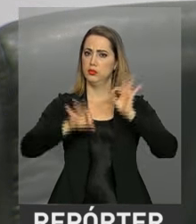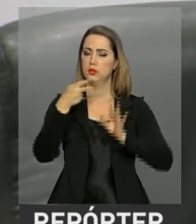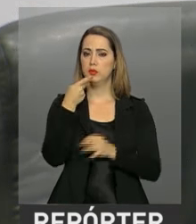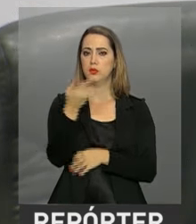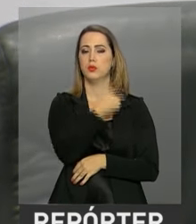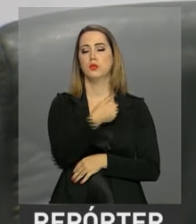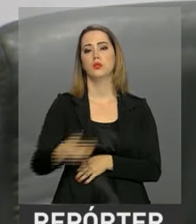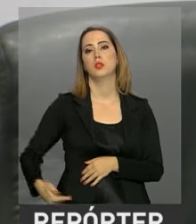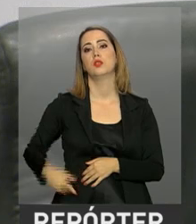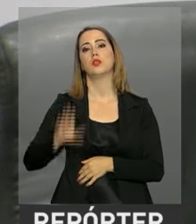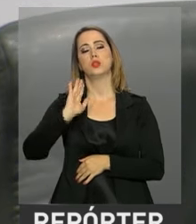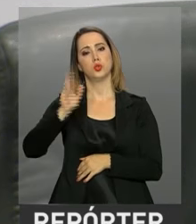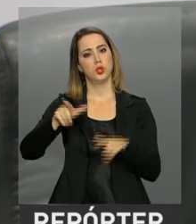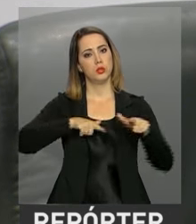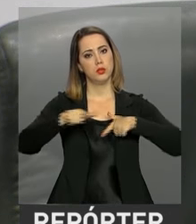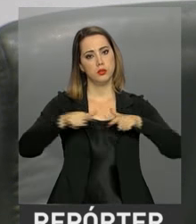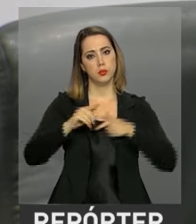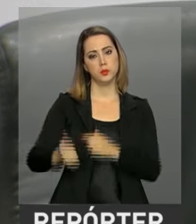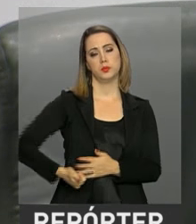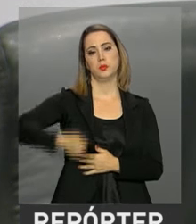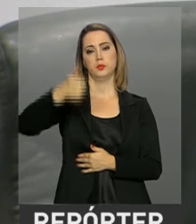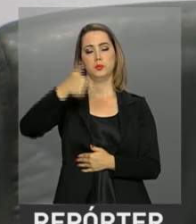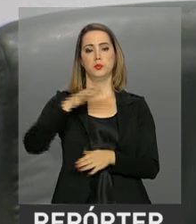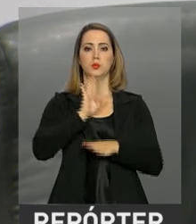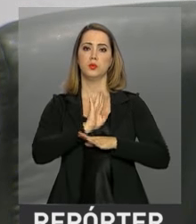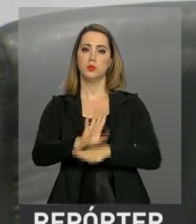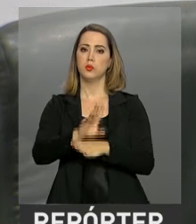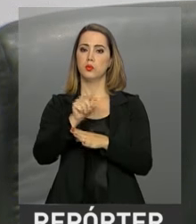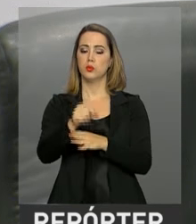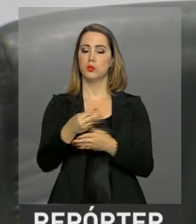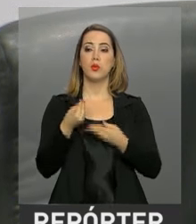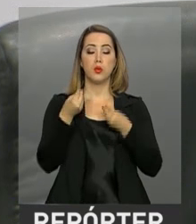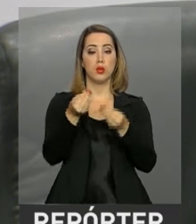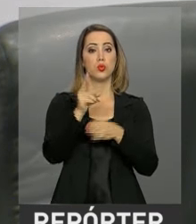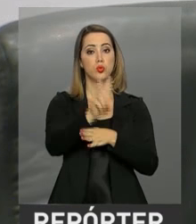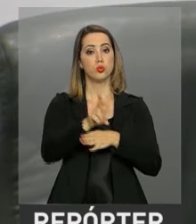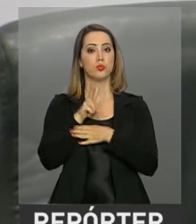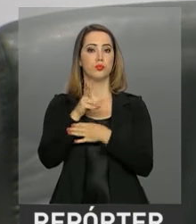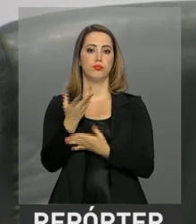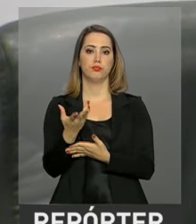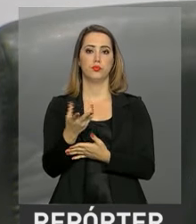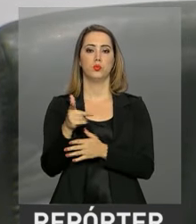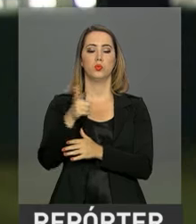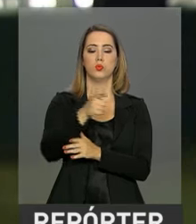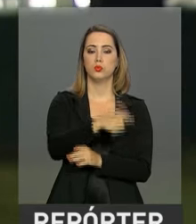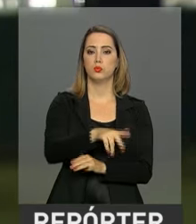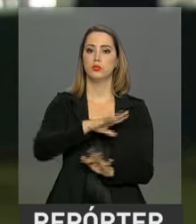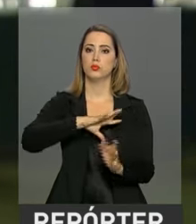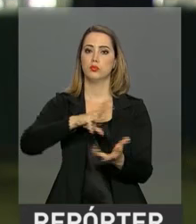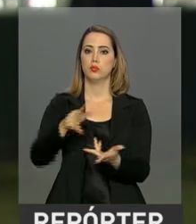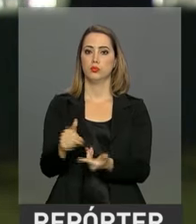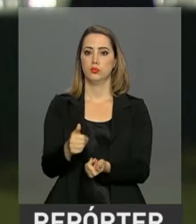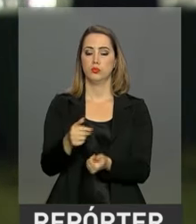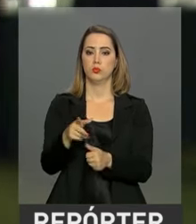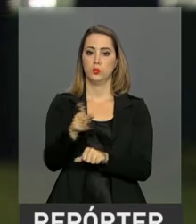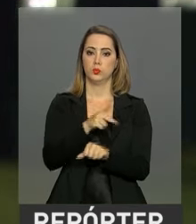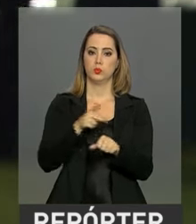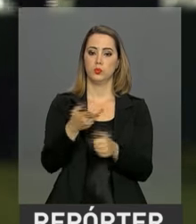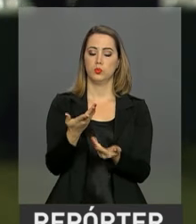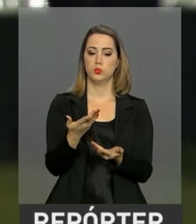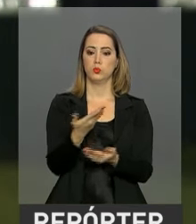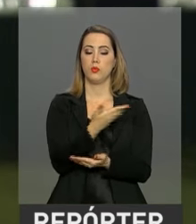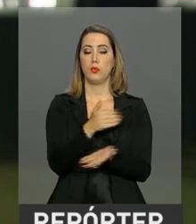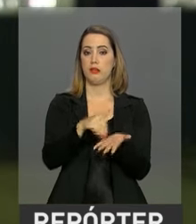atuado para melhorar as condições e favorecer a concessão de financiamentos externos. A Secretaria de Tesouro Nacional tá